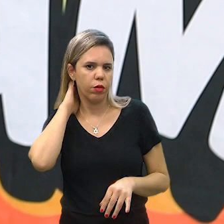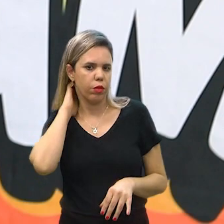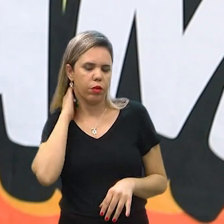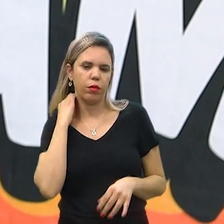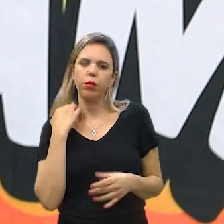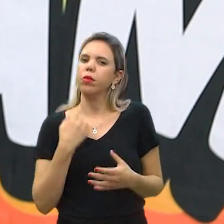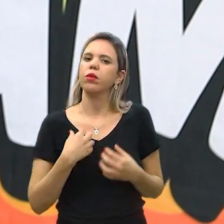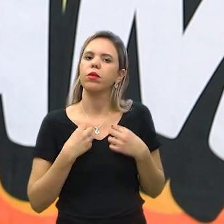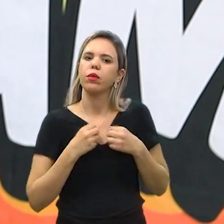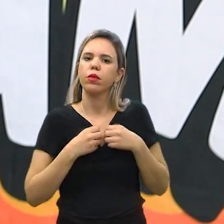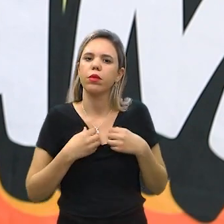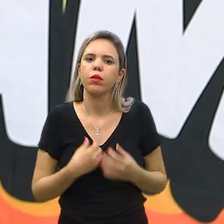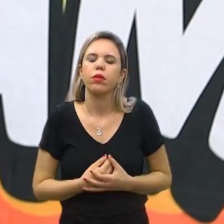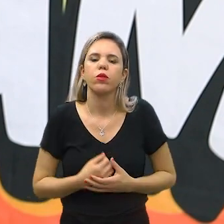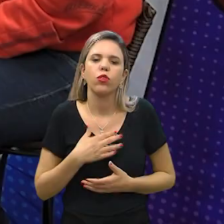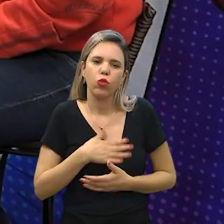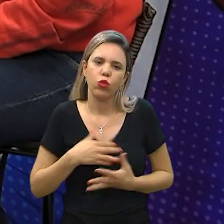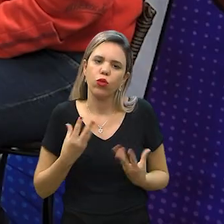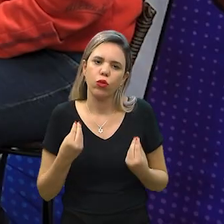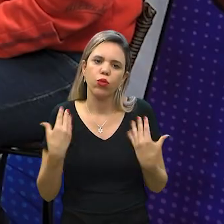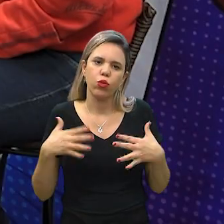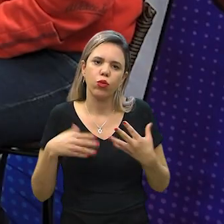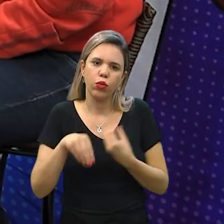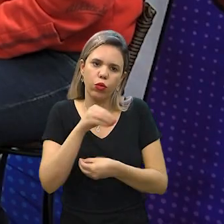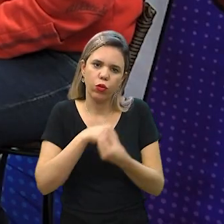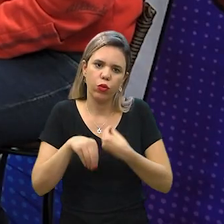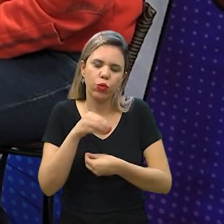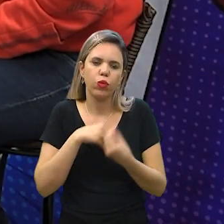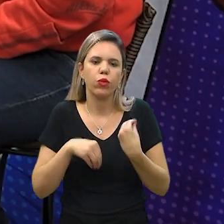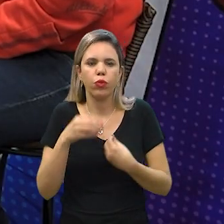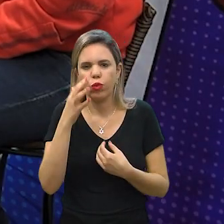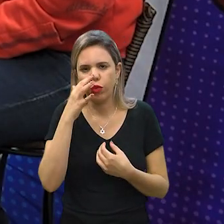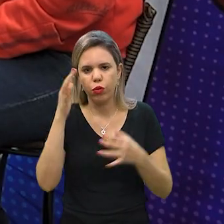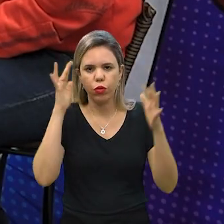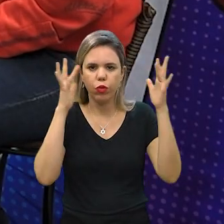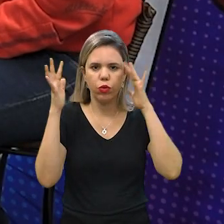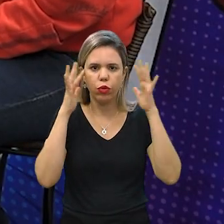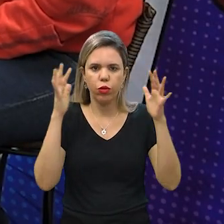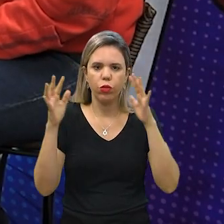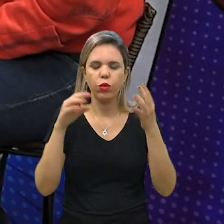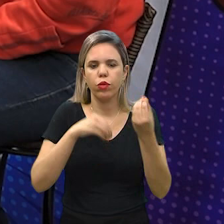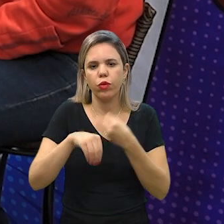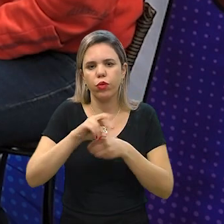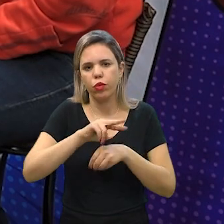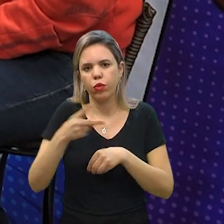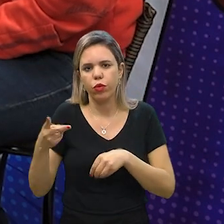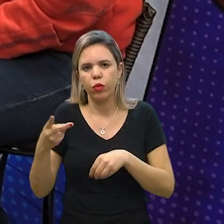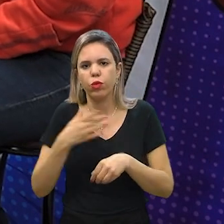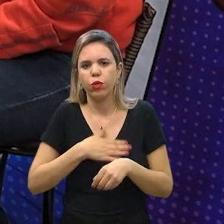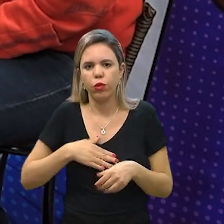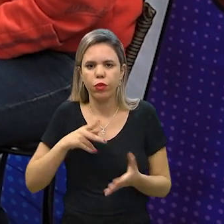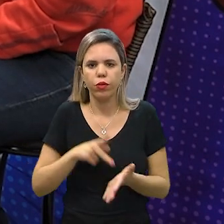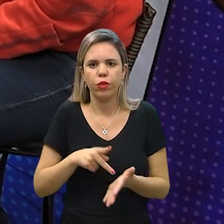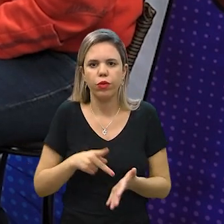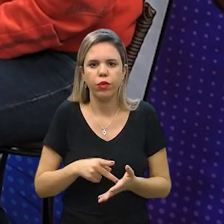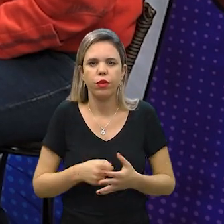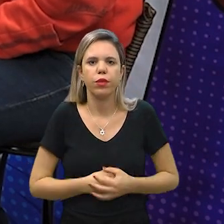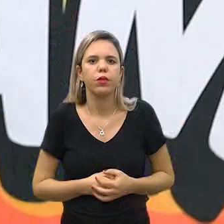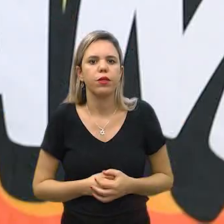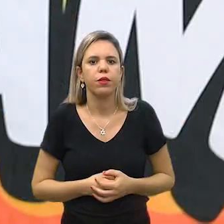romance? Eu gosto muito de misturar romance com fantasia ou vice-versa. Gosto muito de